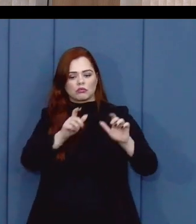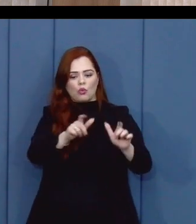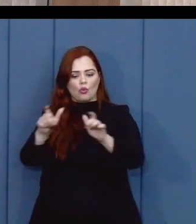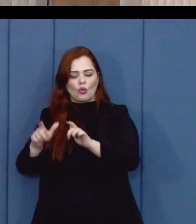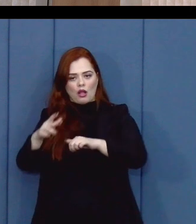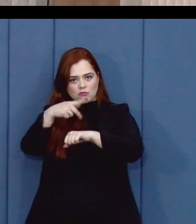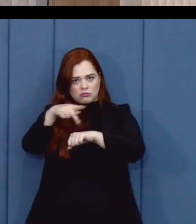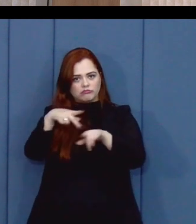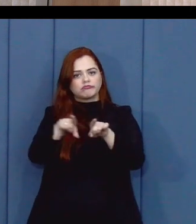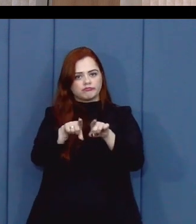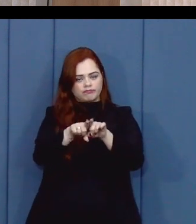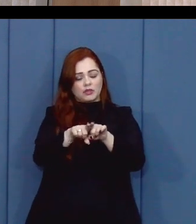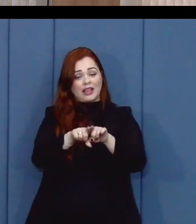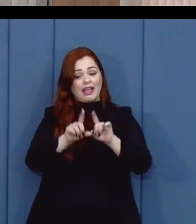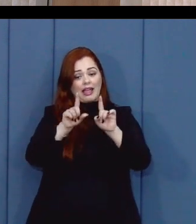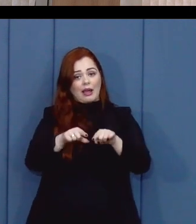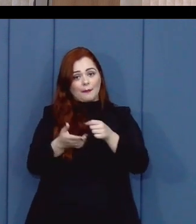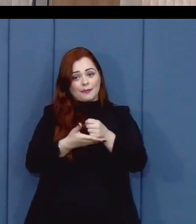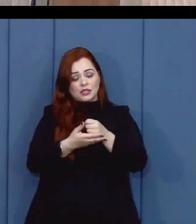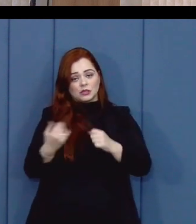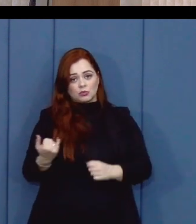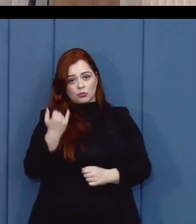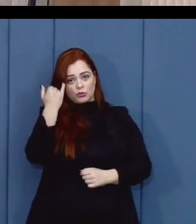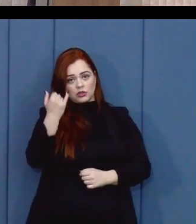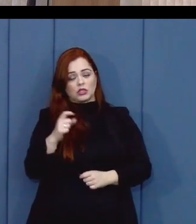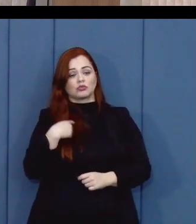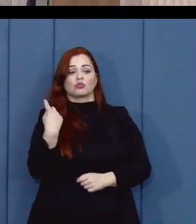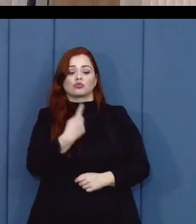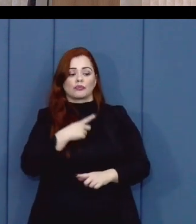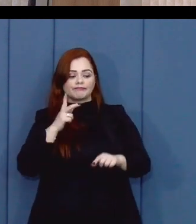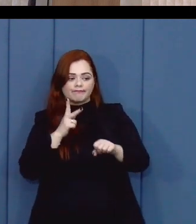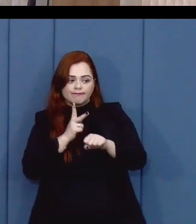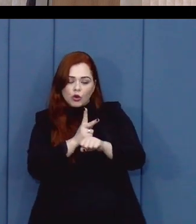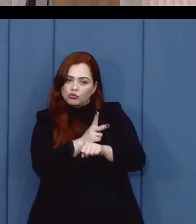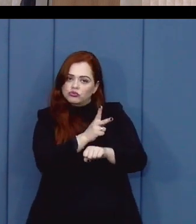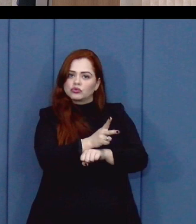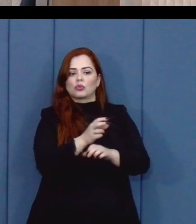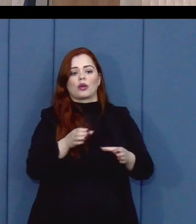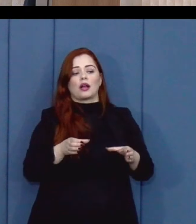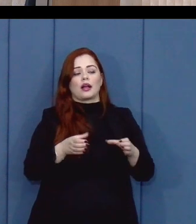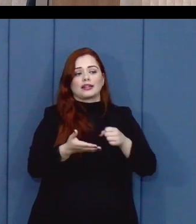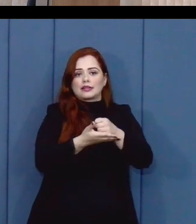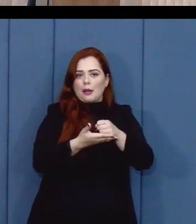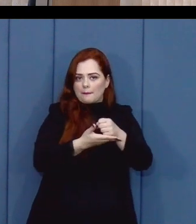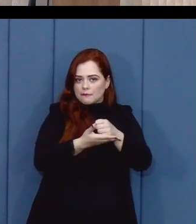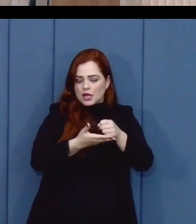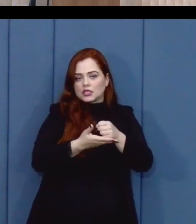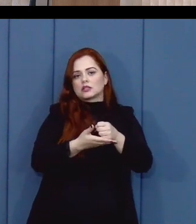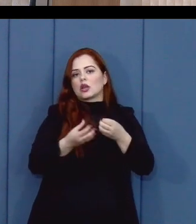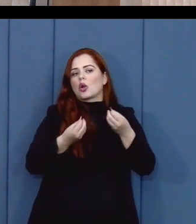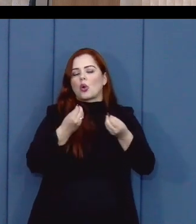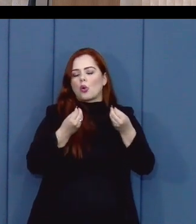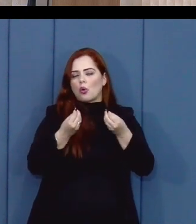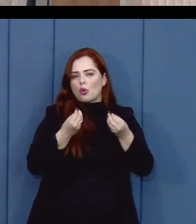países. É fundamental a gente continuar. Dentro dessa estrutura que o Jorge acabou de apresentar, tão